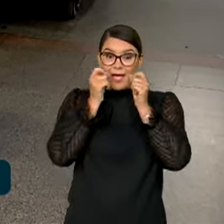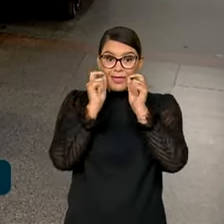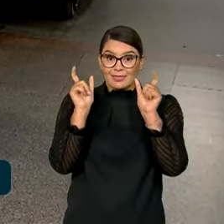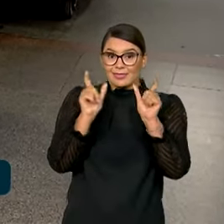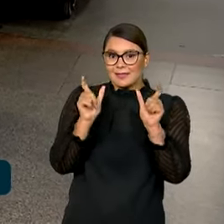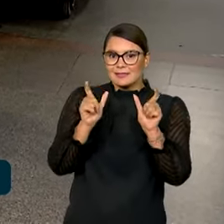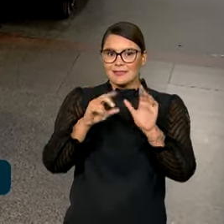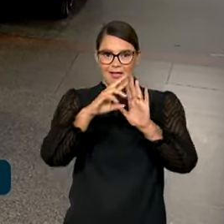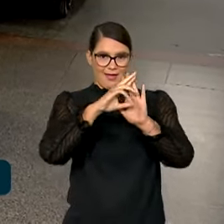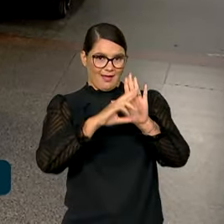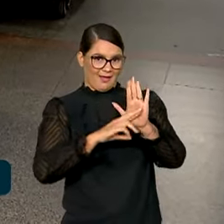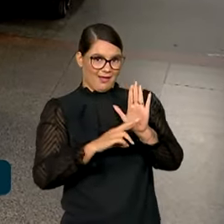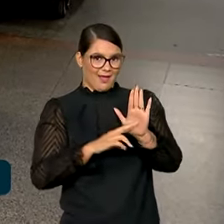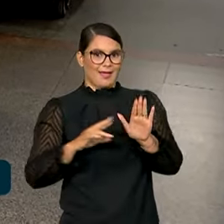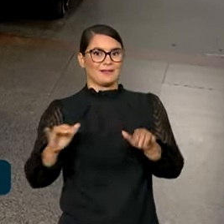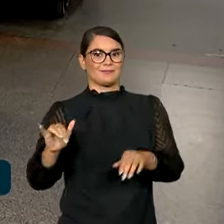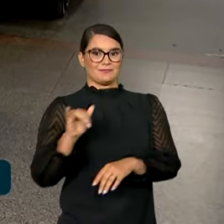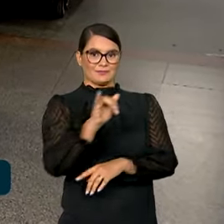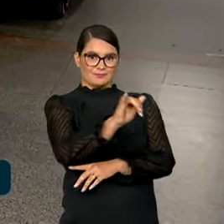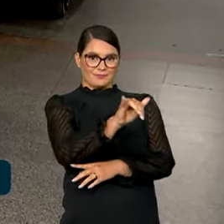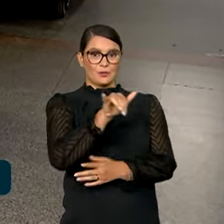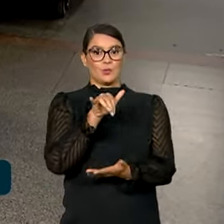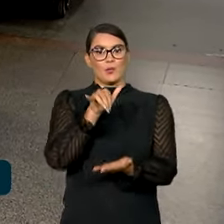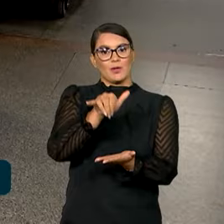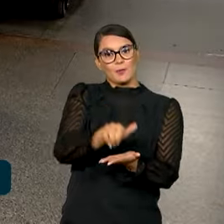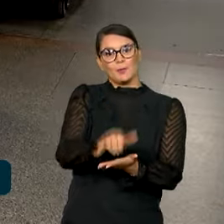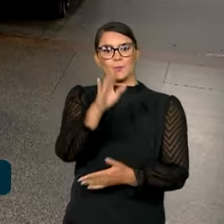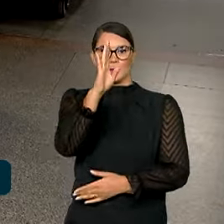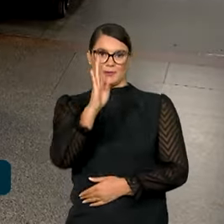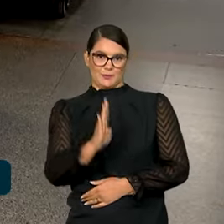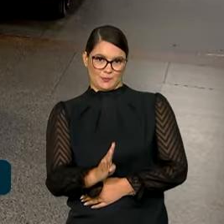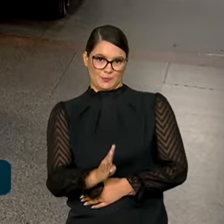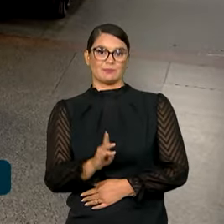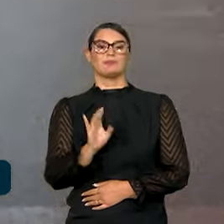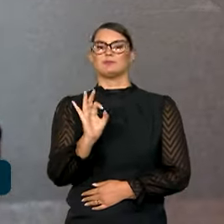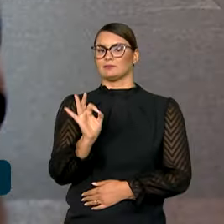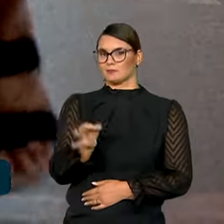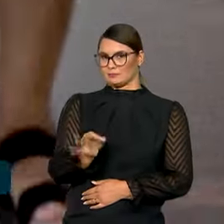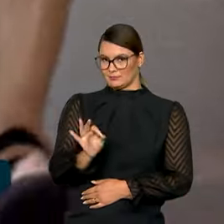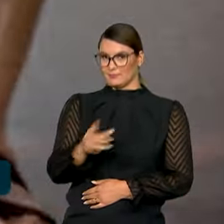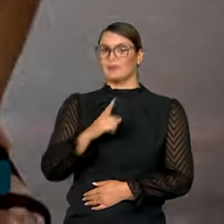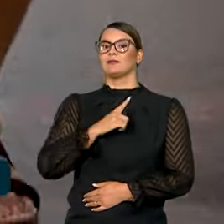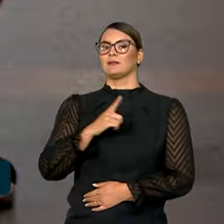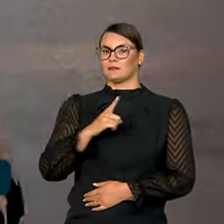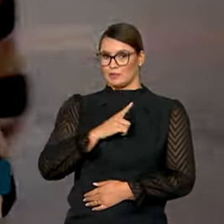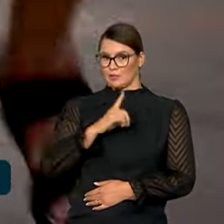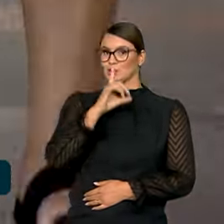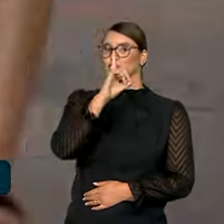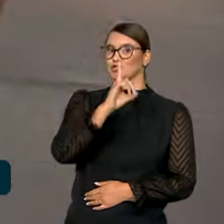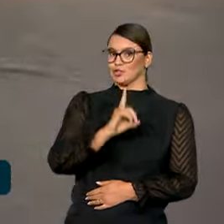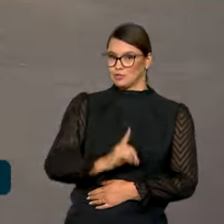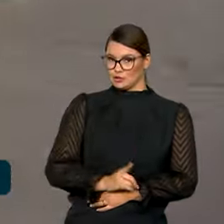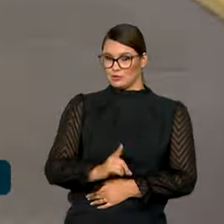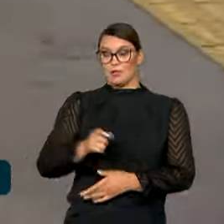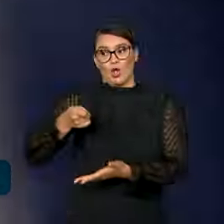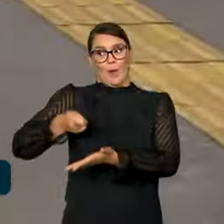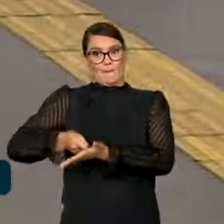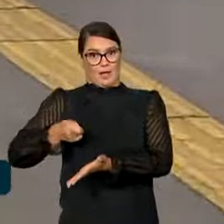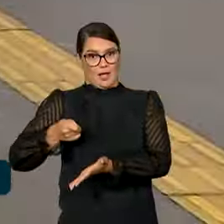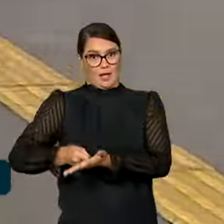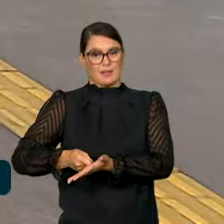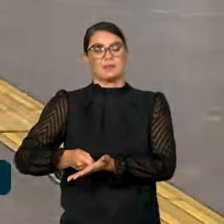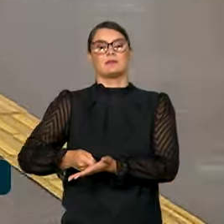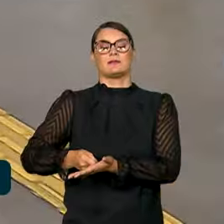às normas de embarque nos aeroportos do país. Isso mesmo, existem direitos e deveres